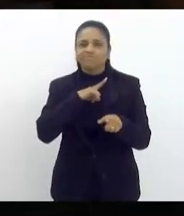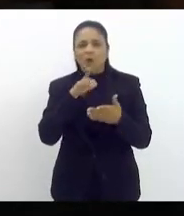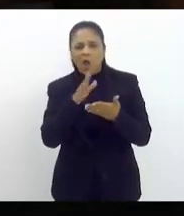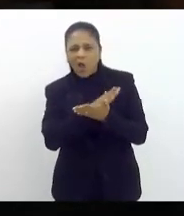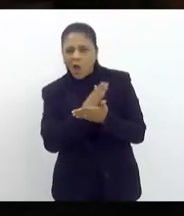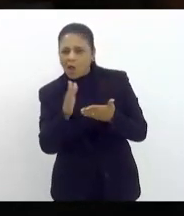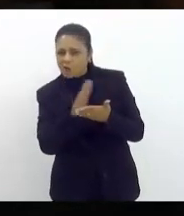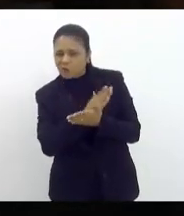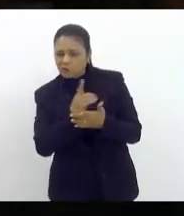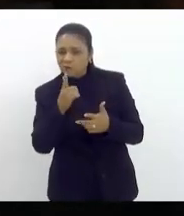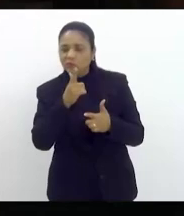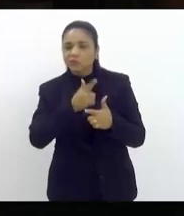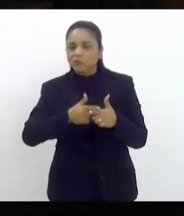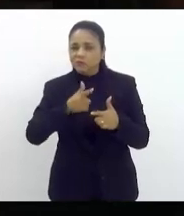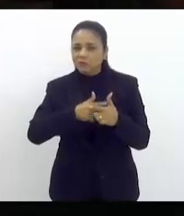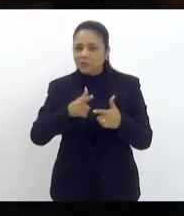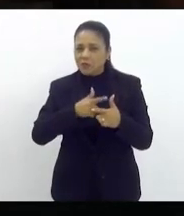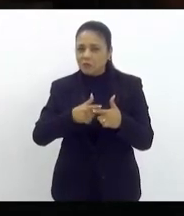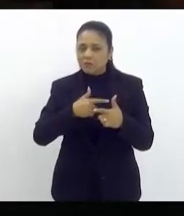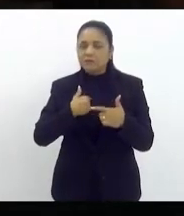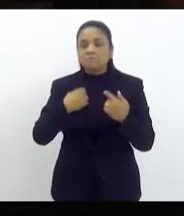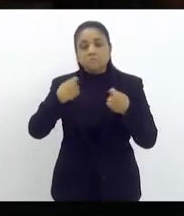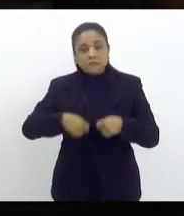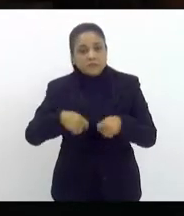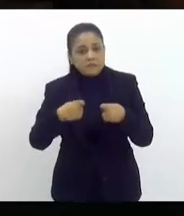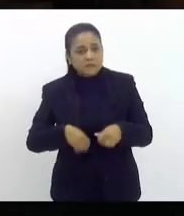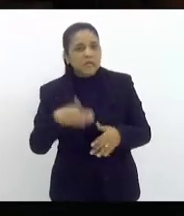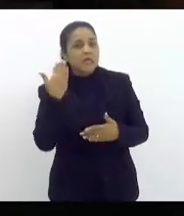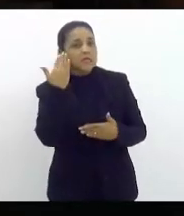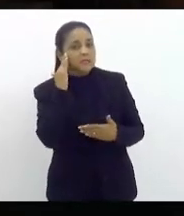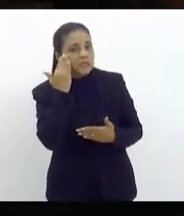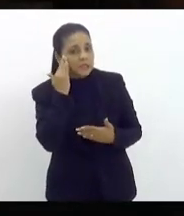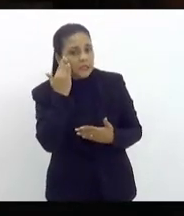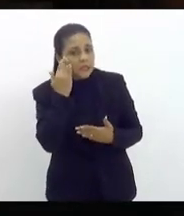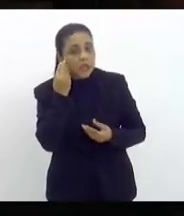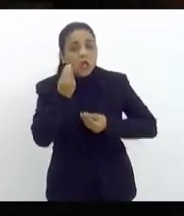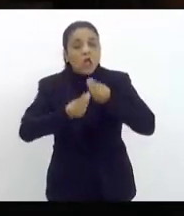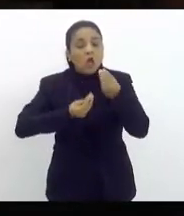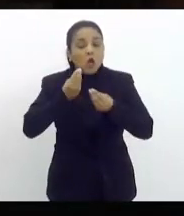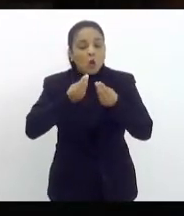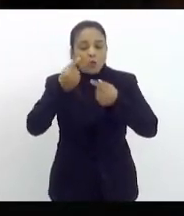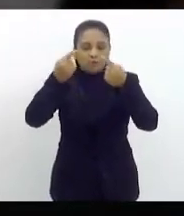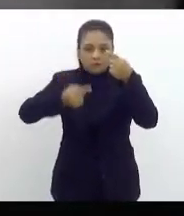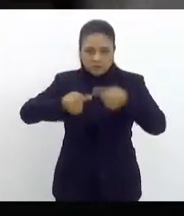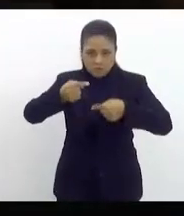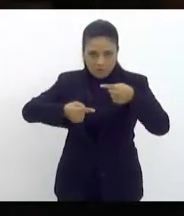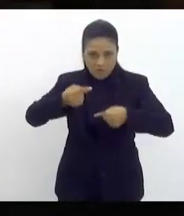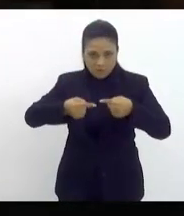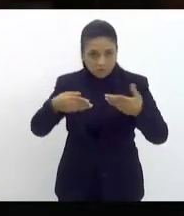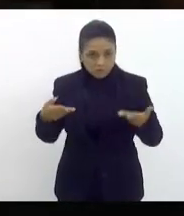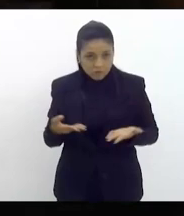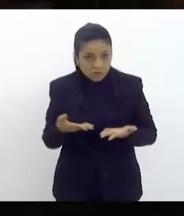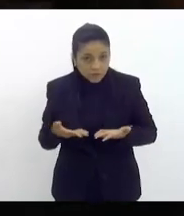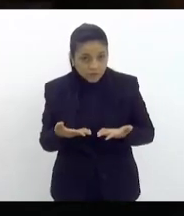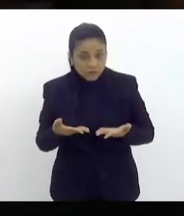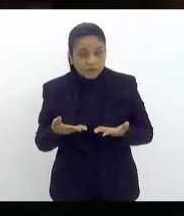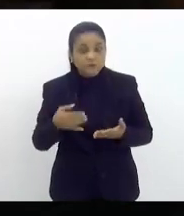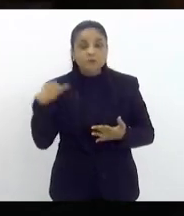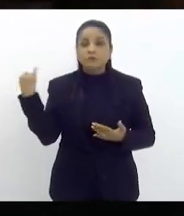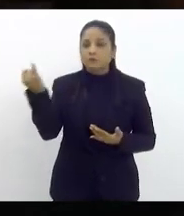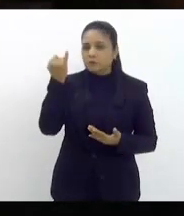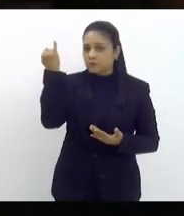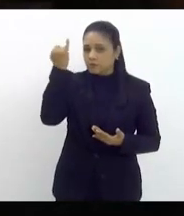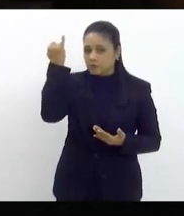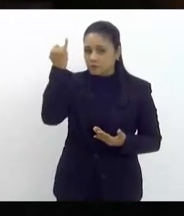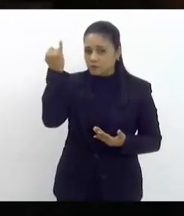fechar os olhos e tentar compreender como chega a esse debate de hoje. Importante dizer, e eu